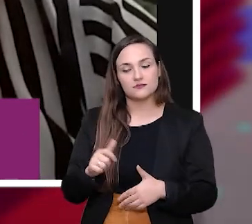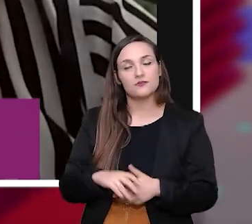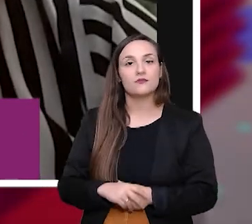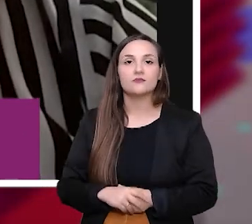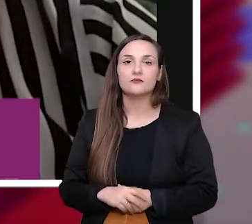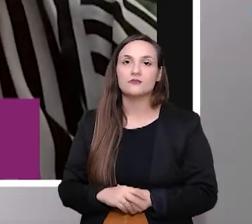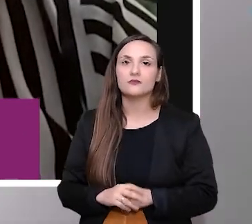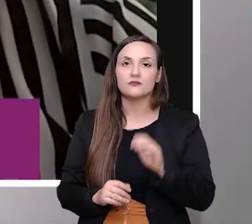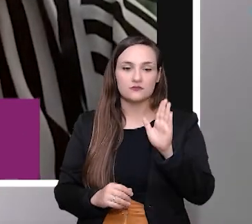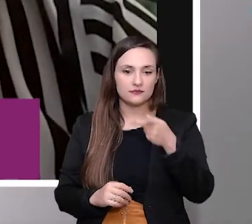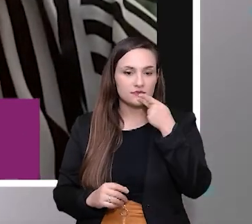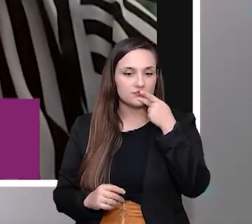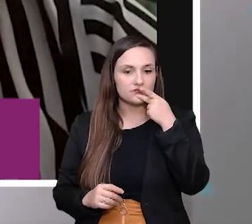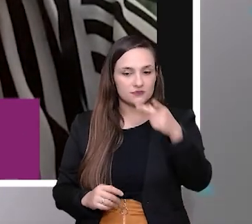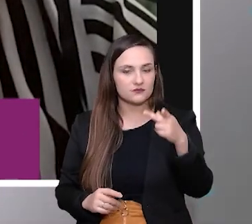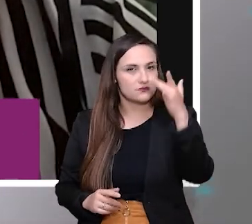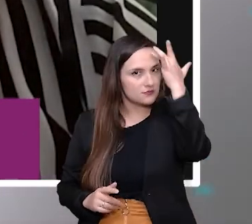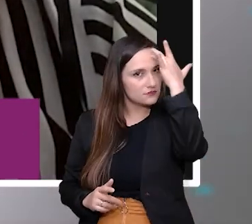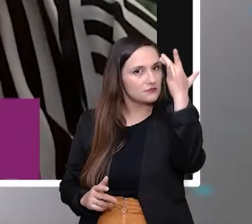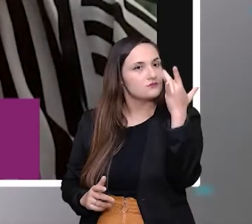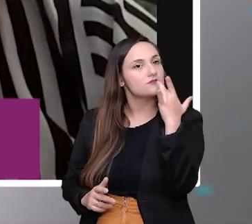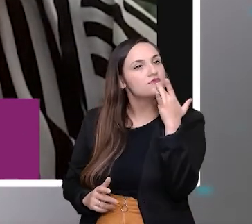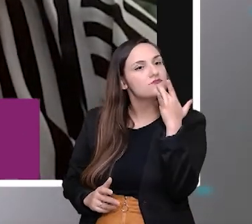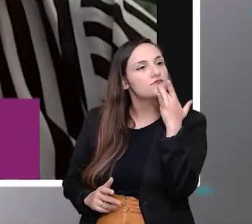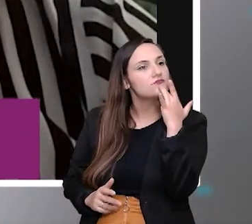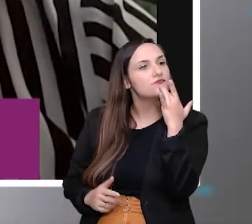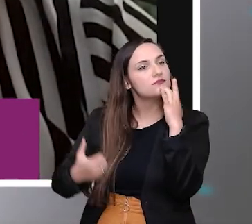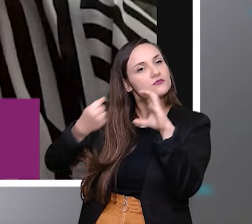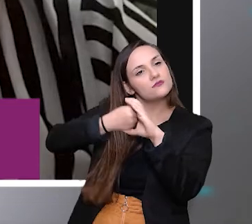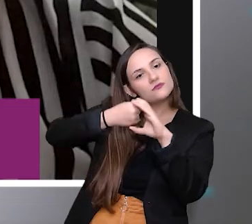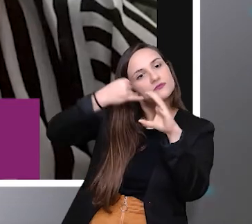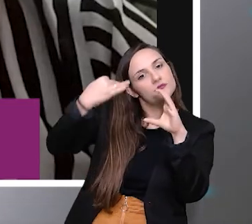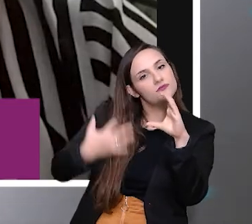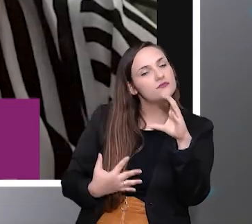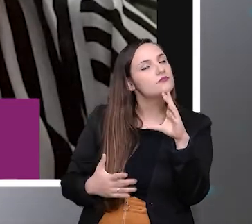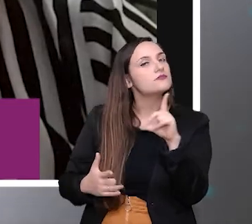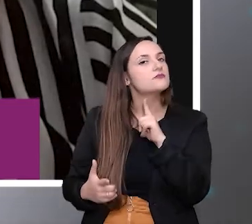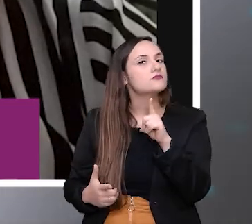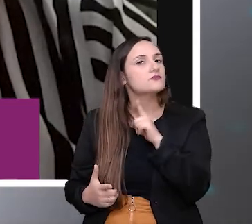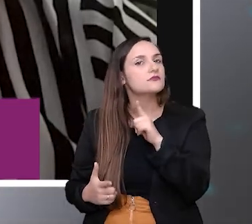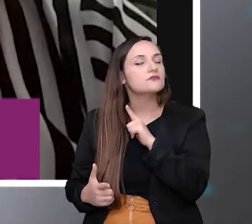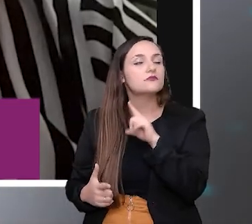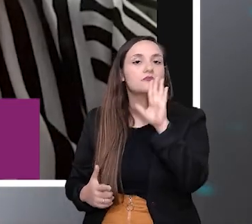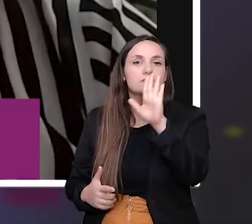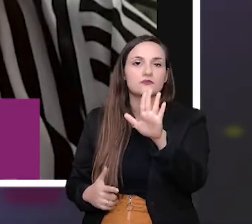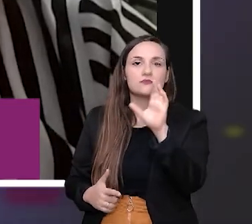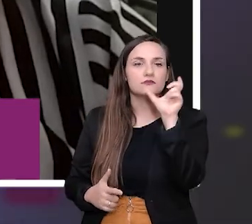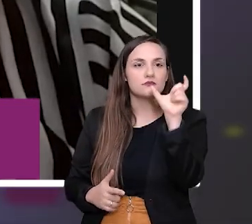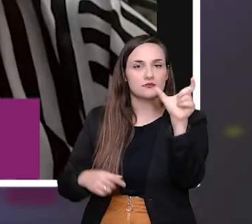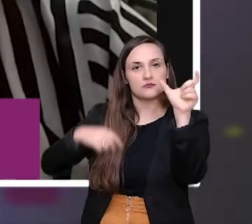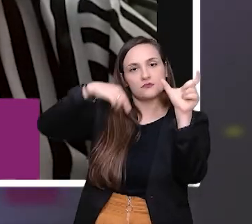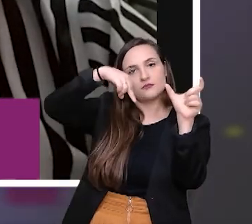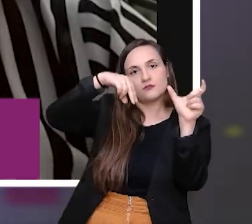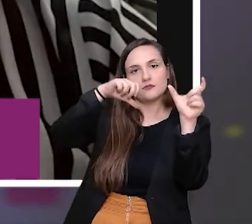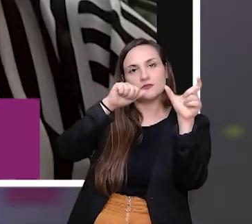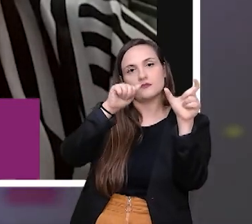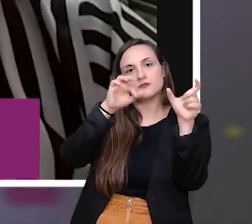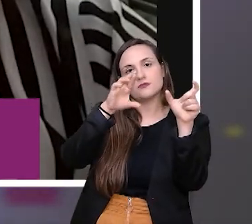estamos falando sobre traços da personalidade, né, sobre o narcisismo de maneira específica,